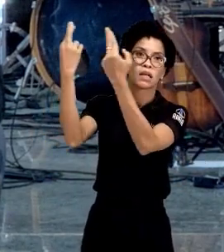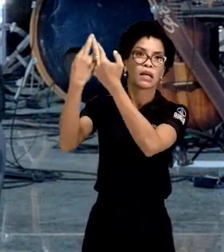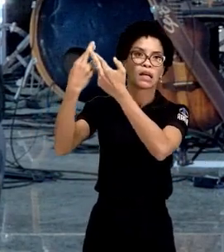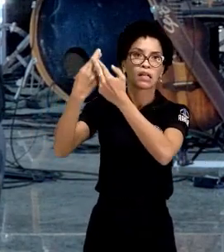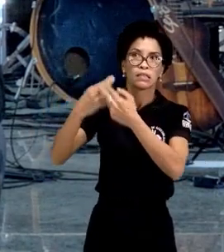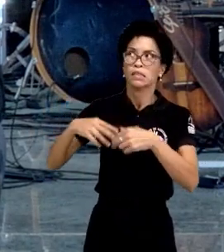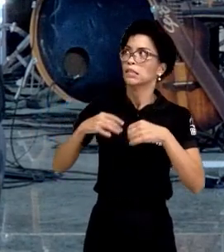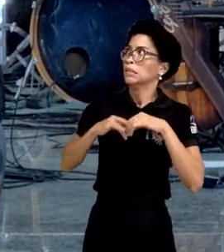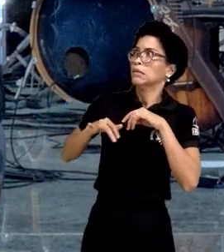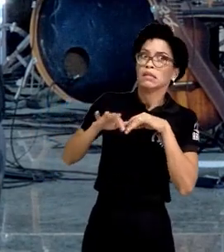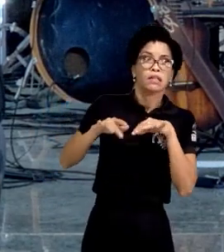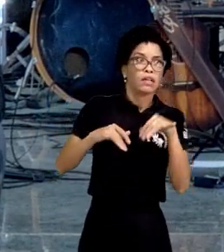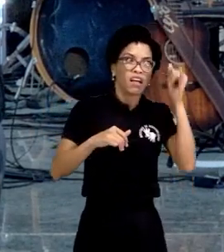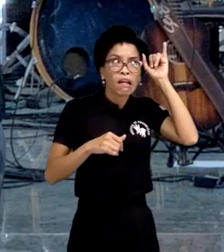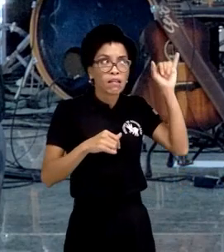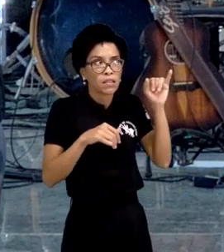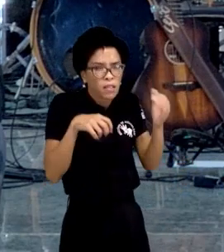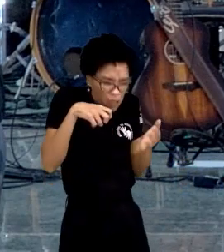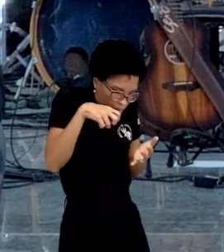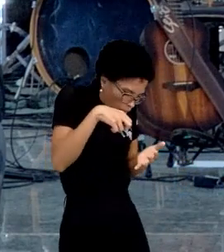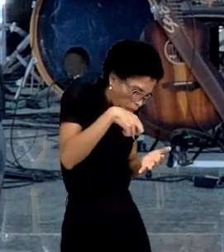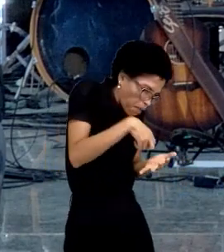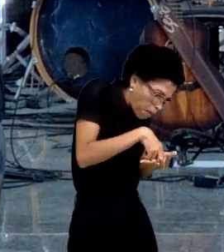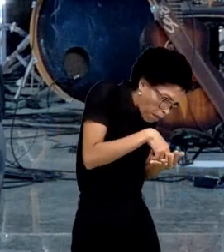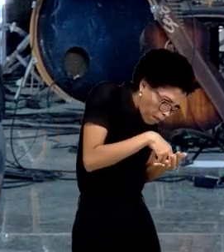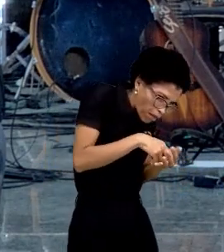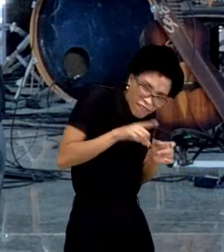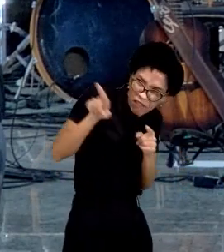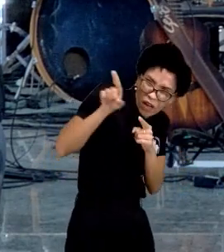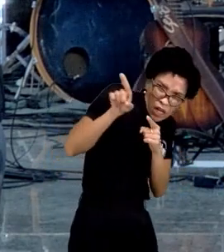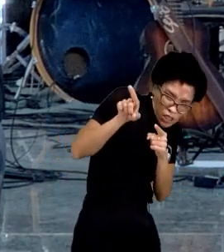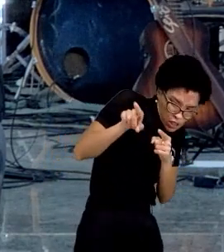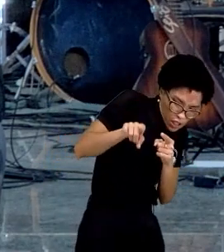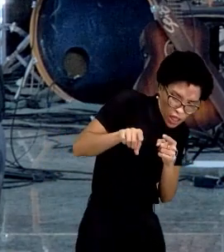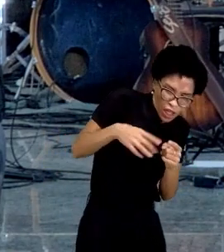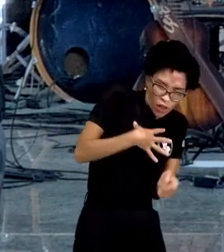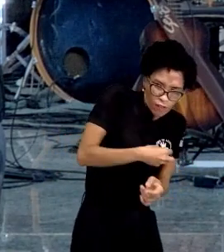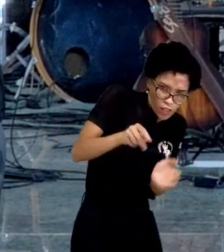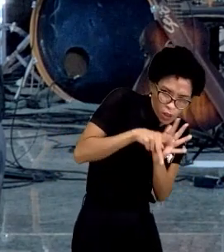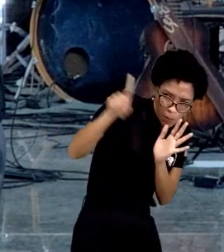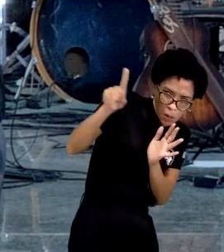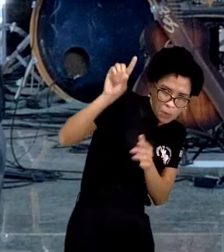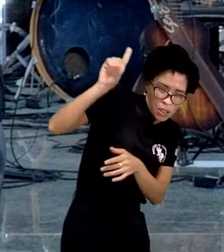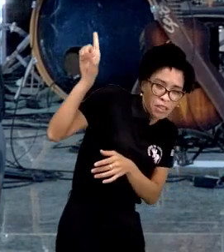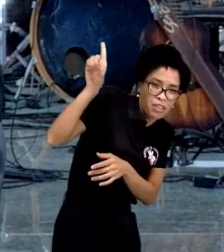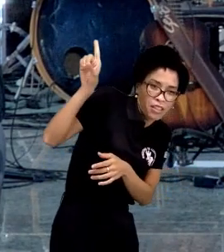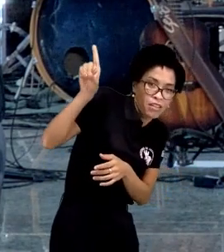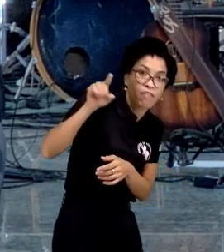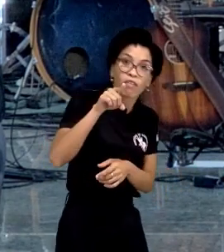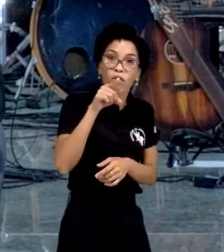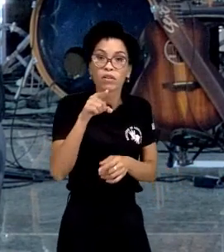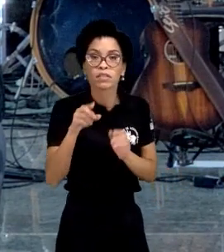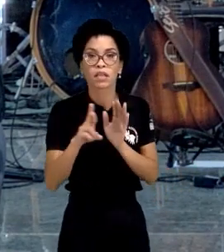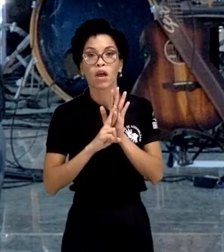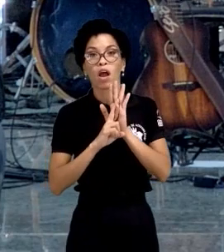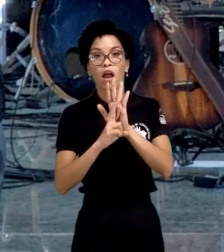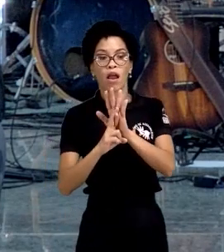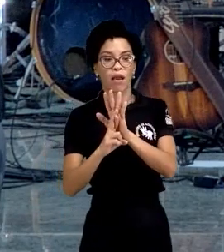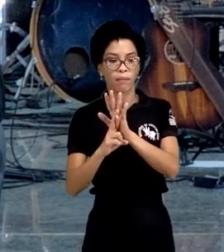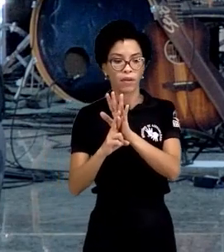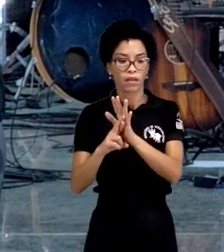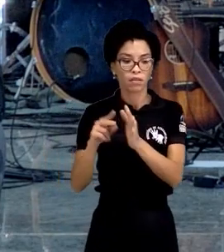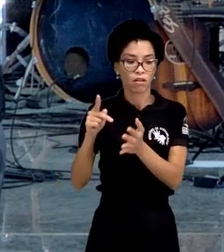és o Filho de Deus. Você é o representante legal deste Filho aqui. Você tem uma aliança eterna com